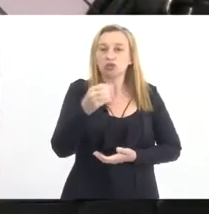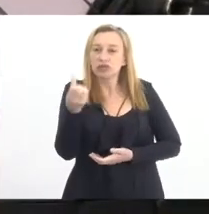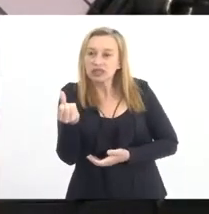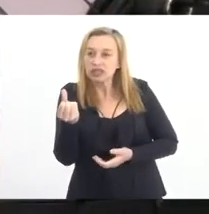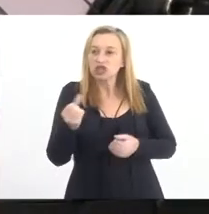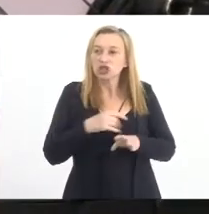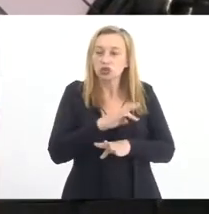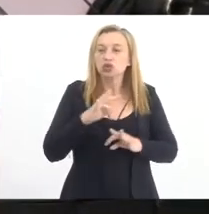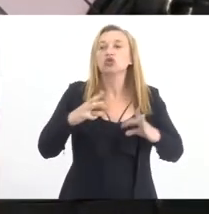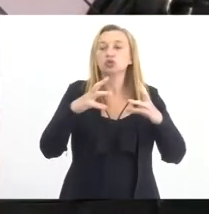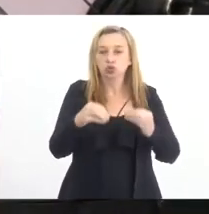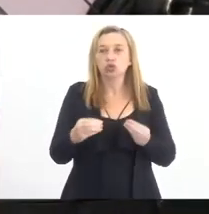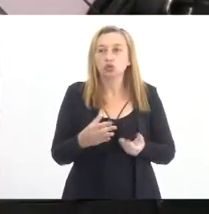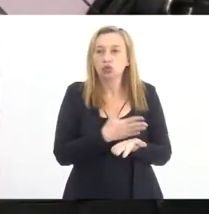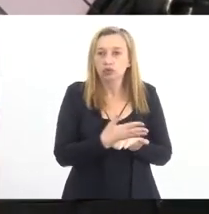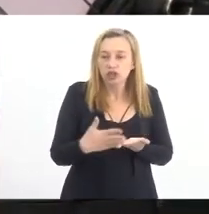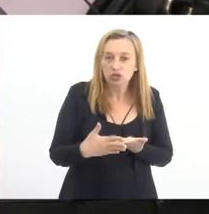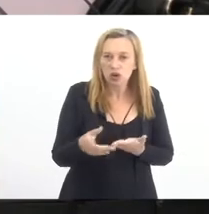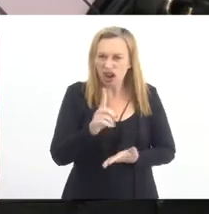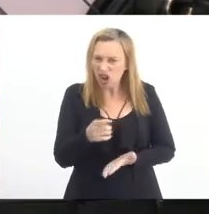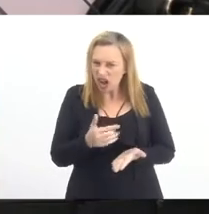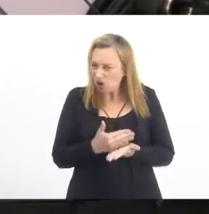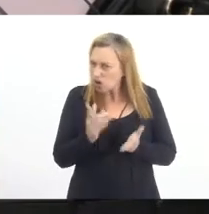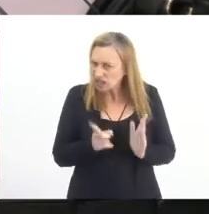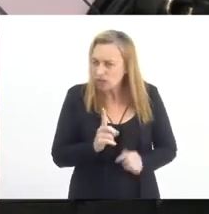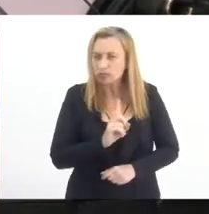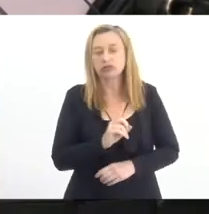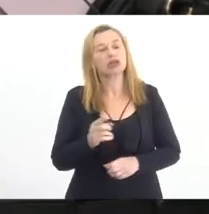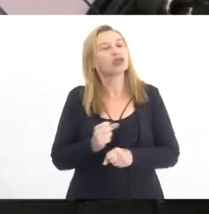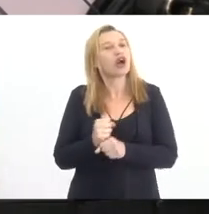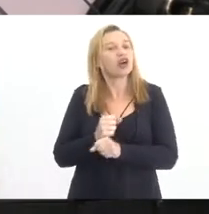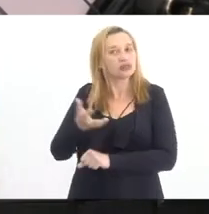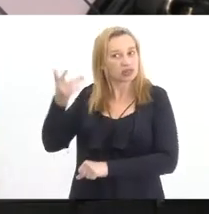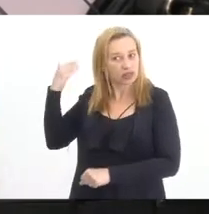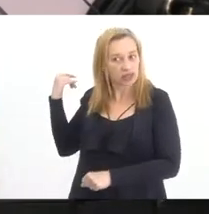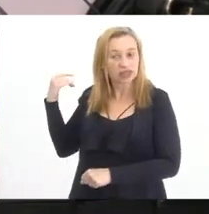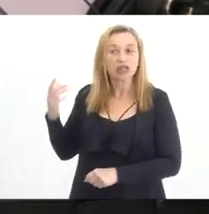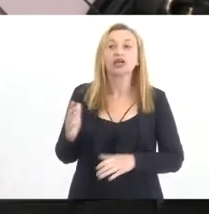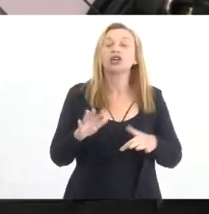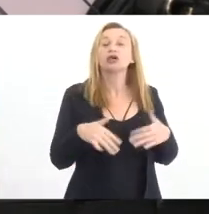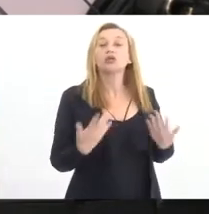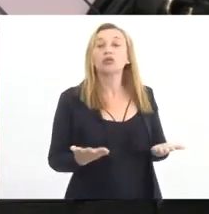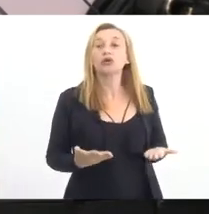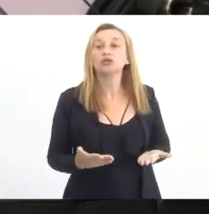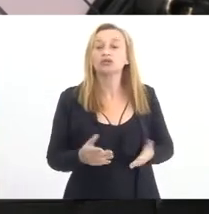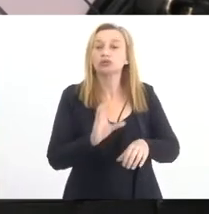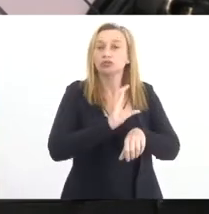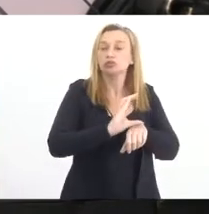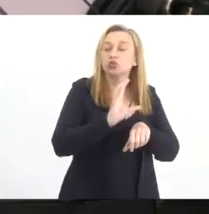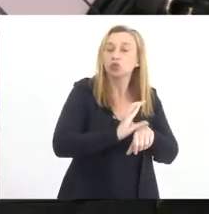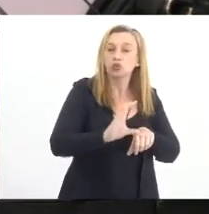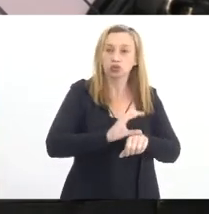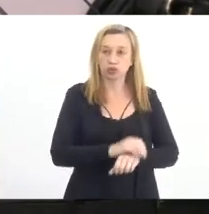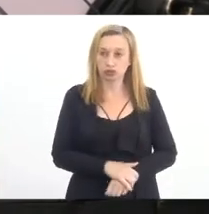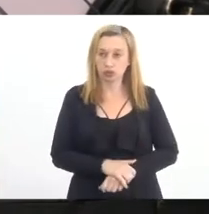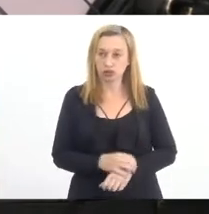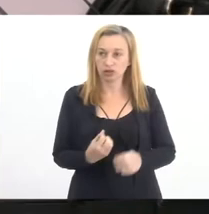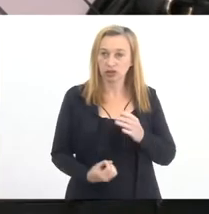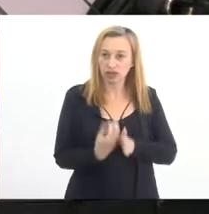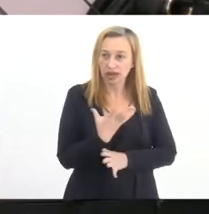começou. Não começou de agora, não, de muito tempo atrás. E quando se colocou os cursos que